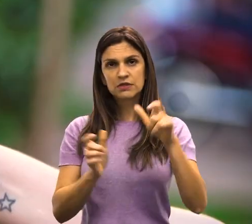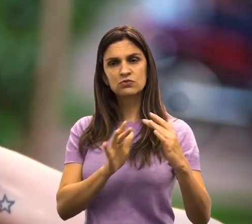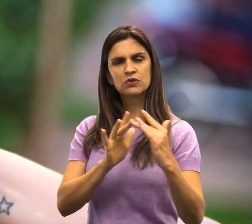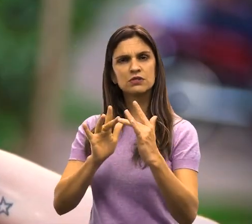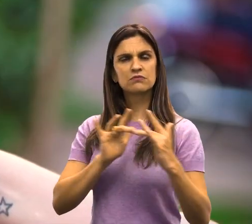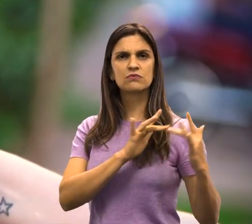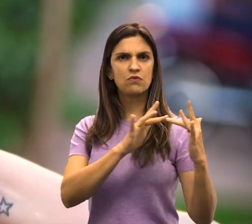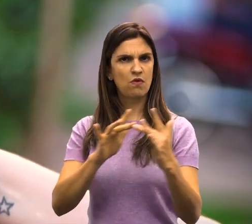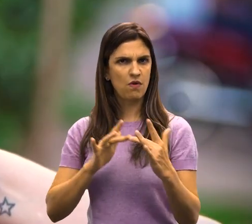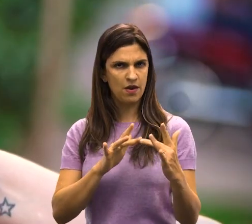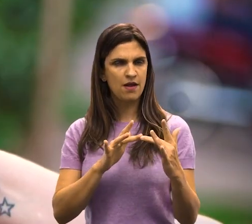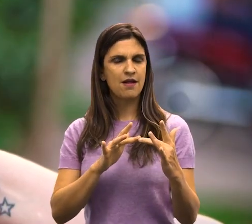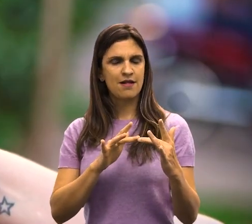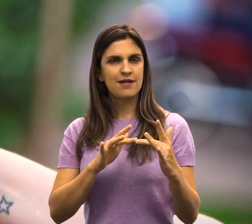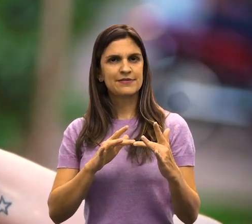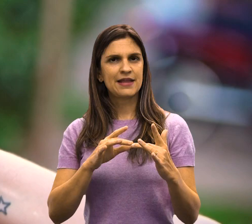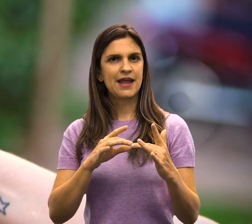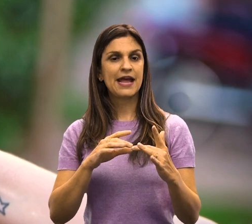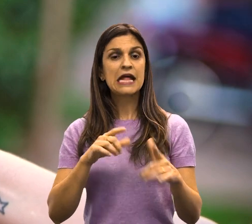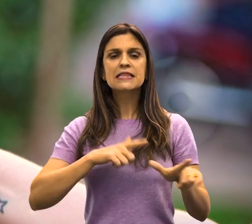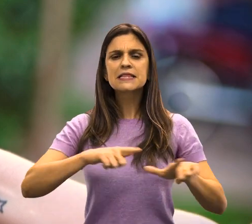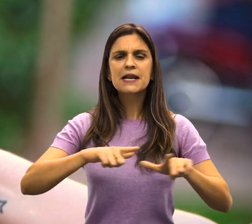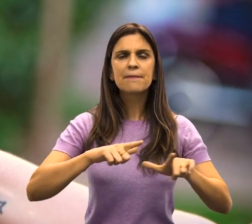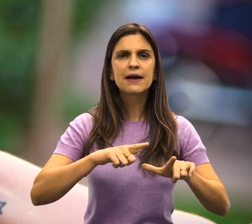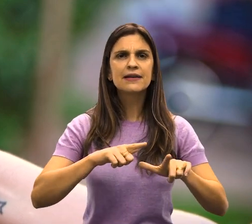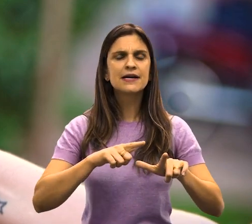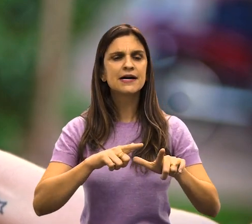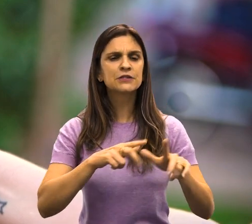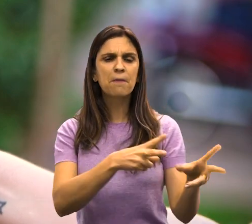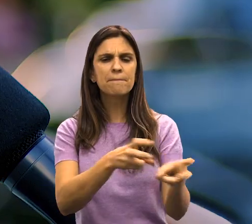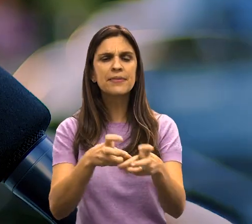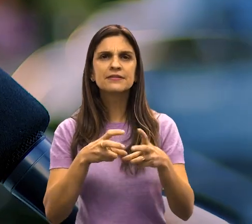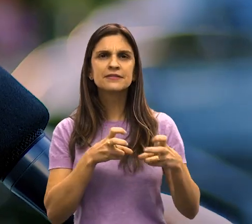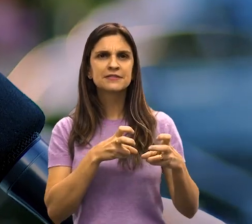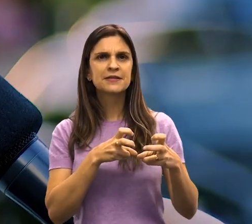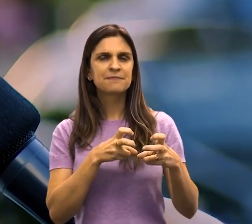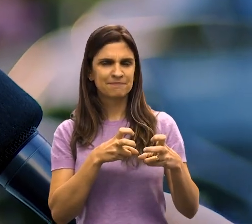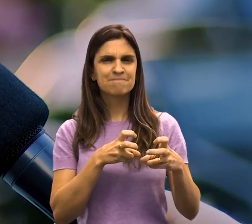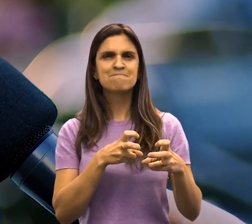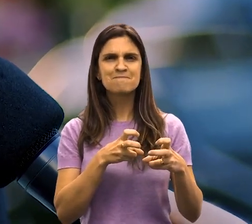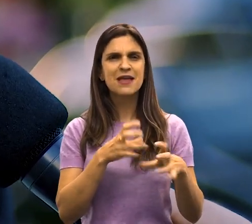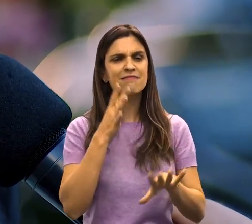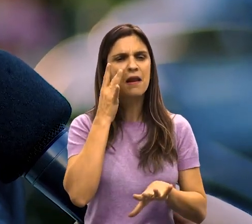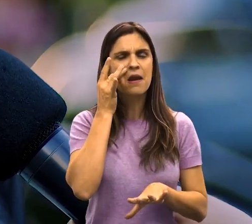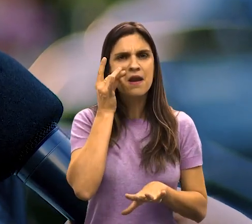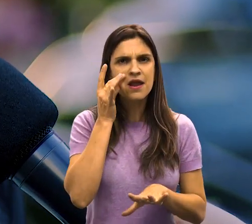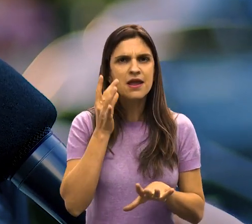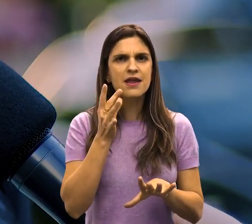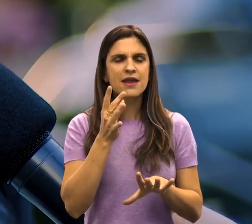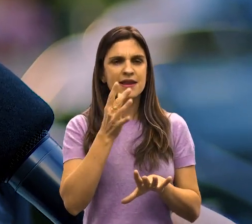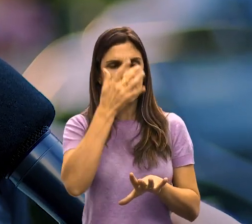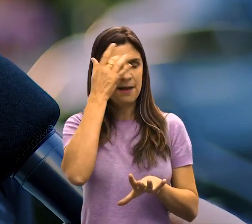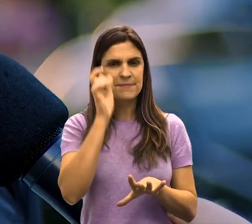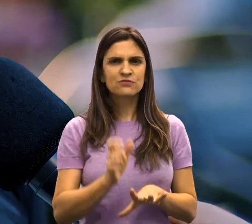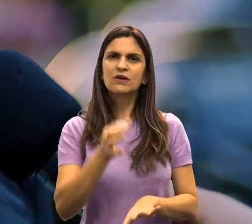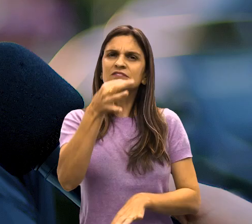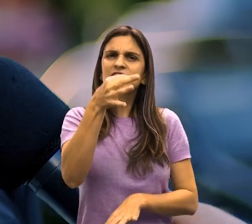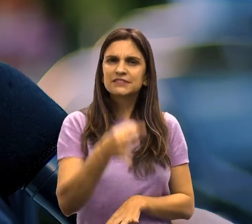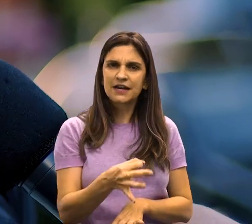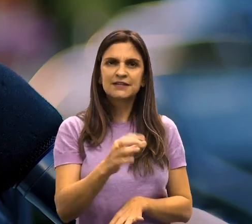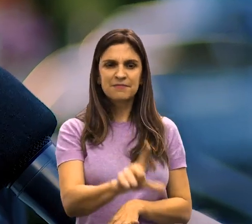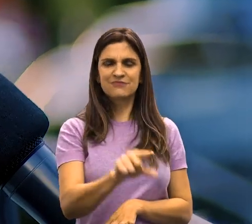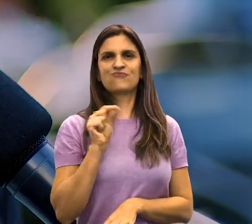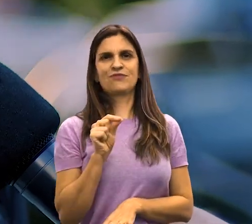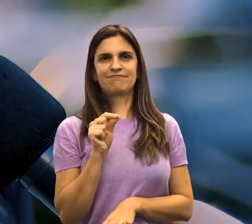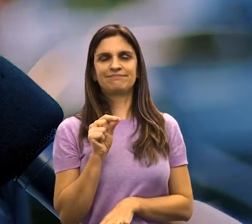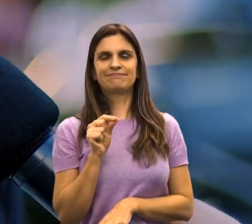está no dia a dia ali, quando a gente pode escolher uma pessoa que conhece a demanda da instituição, conhece, que está ali